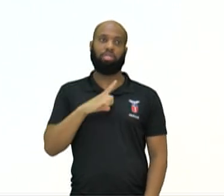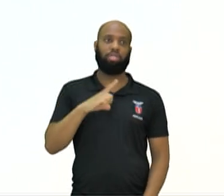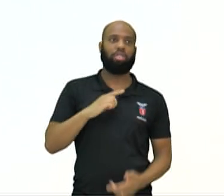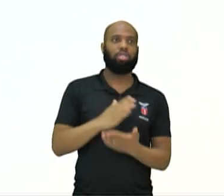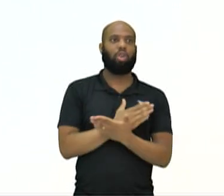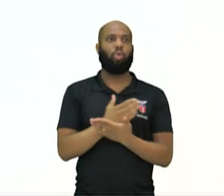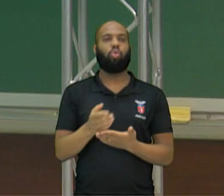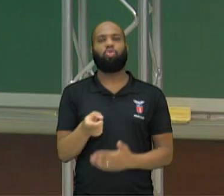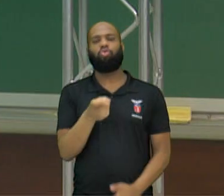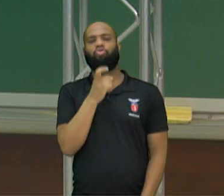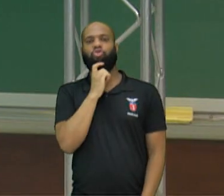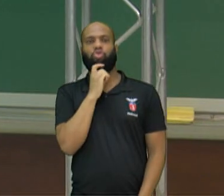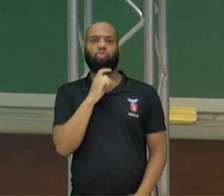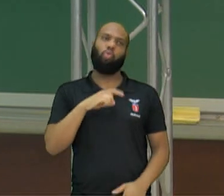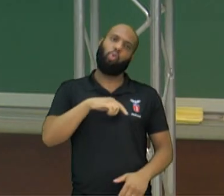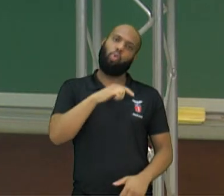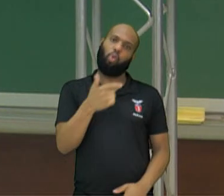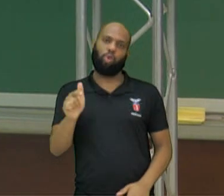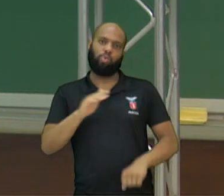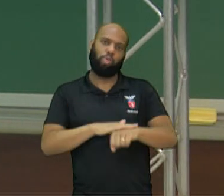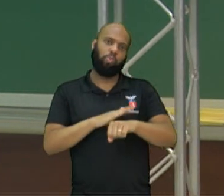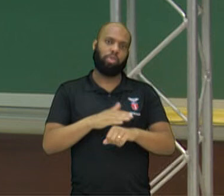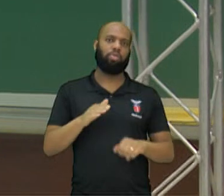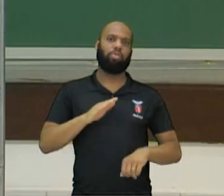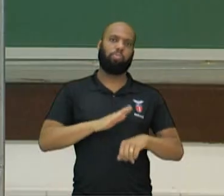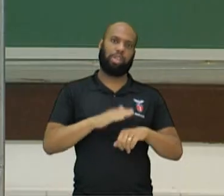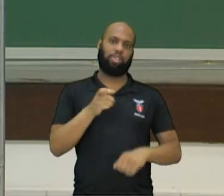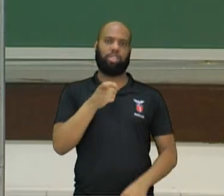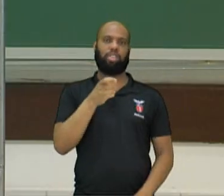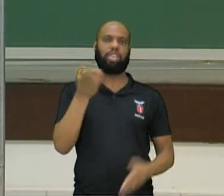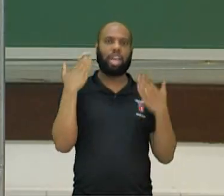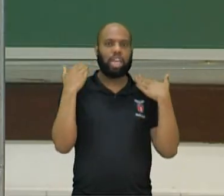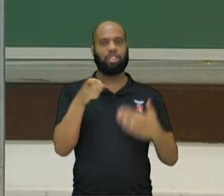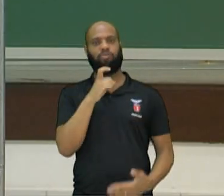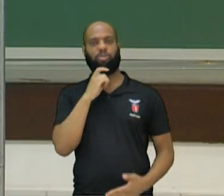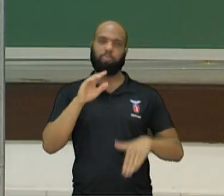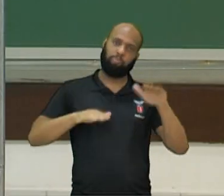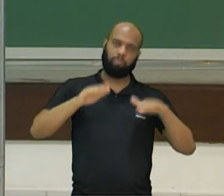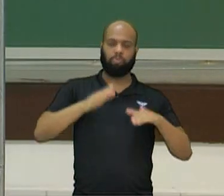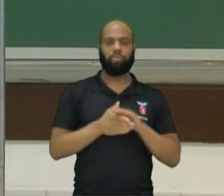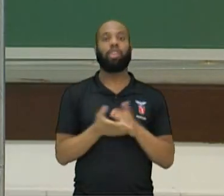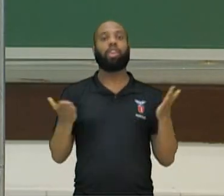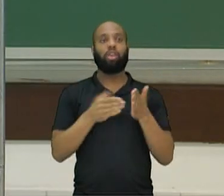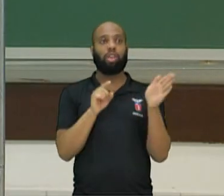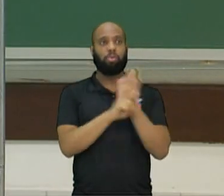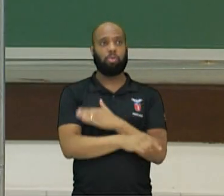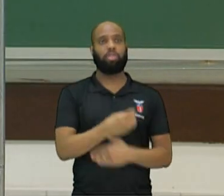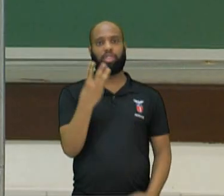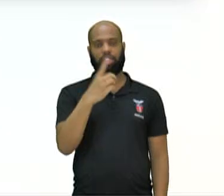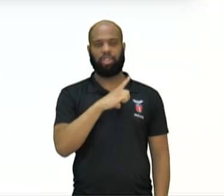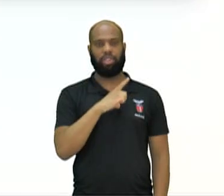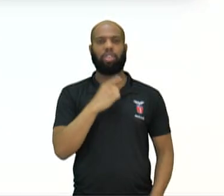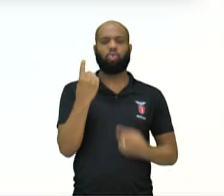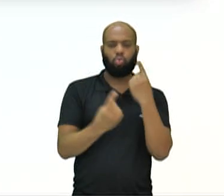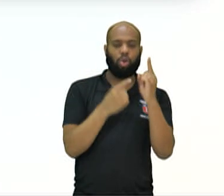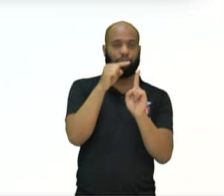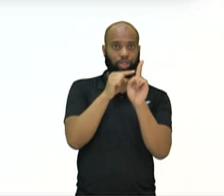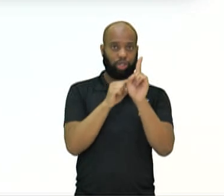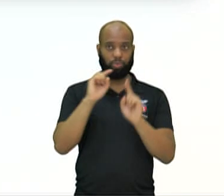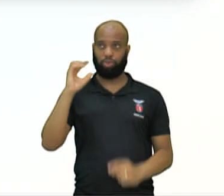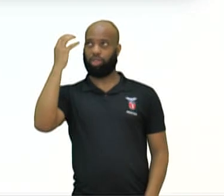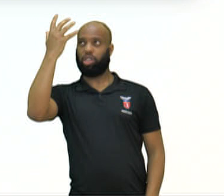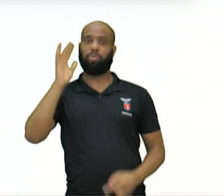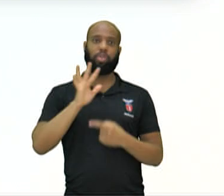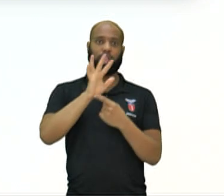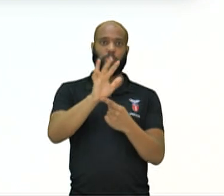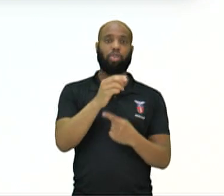momentos também mais frios. E agora o nosso quiz. Nossa terceira pergunta aqui, Qual é o tipo de clima que